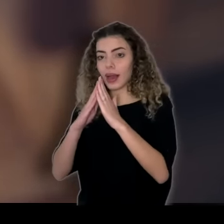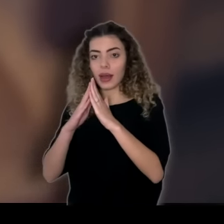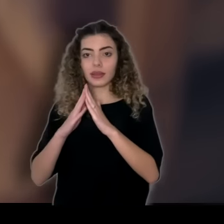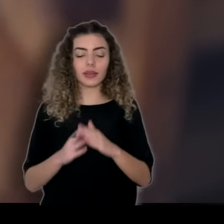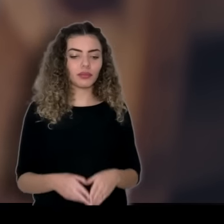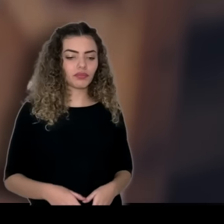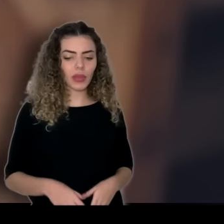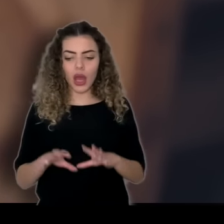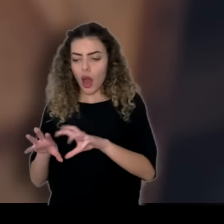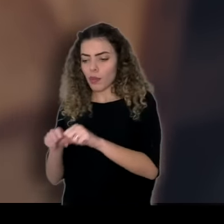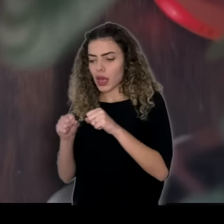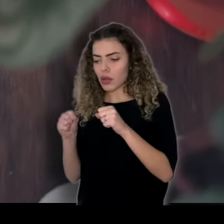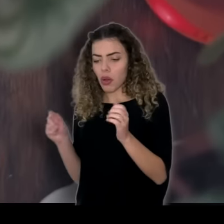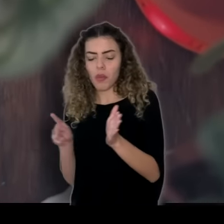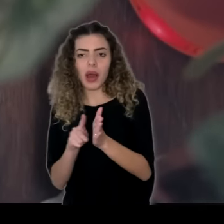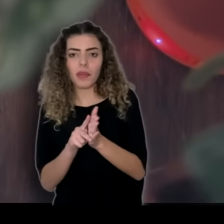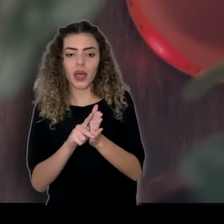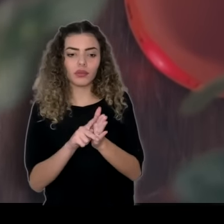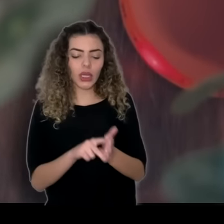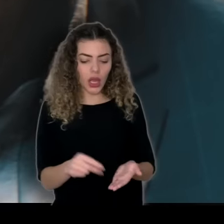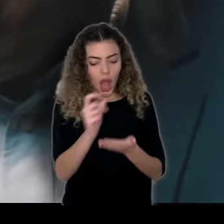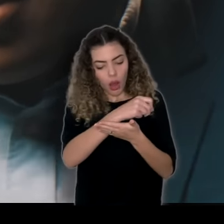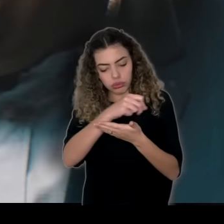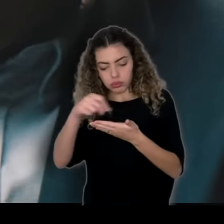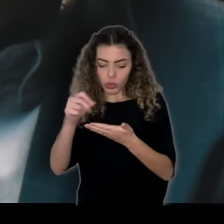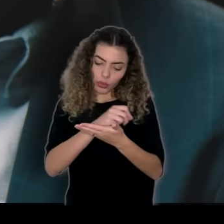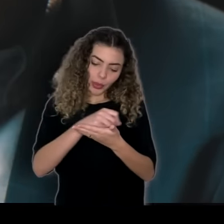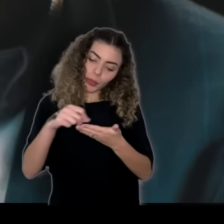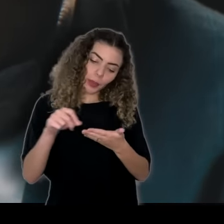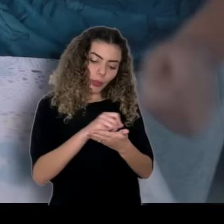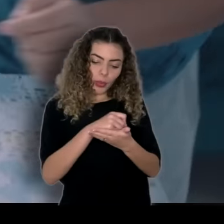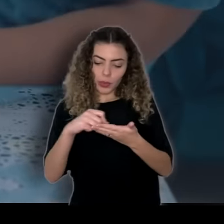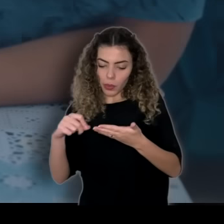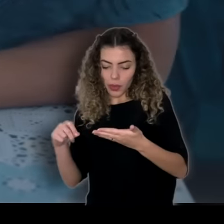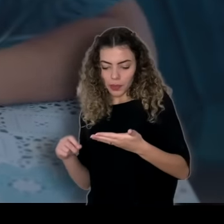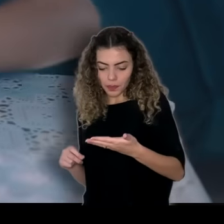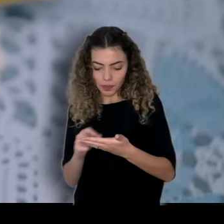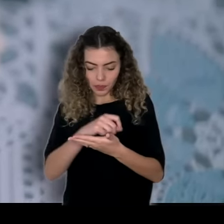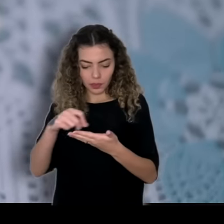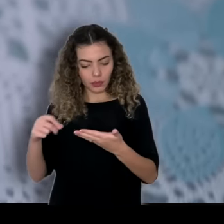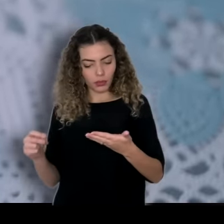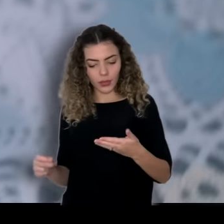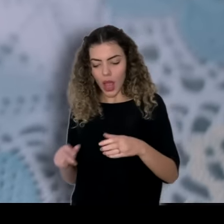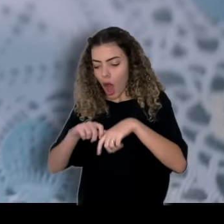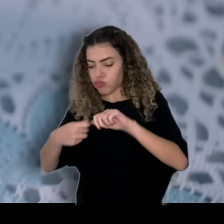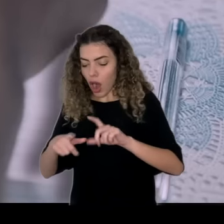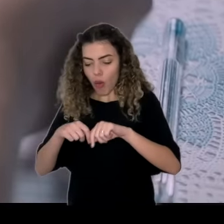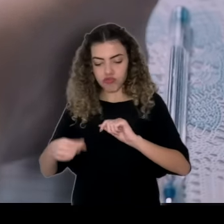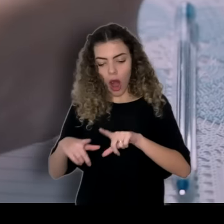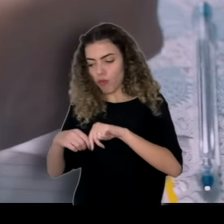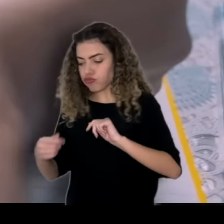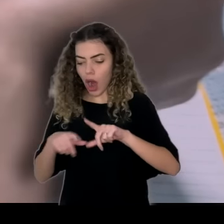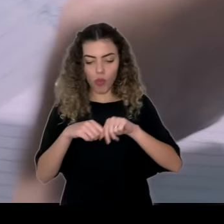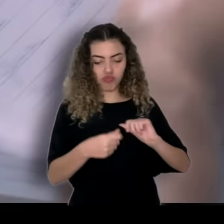Um caderno no armário ela pegou Em alguns instantes no papel ela anotou E depois em